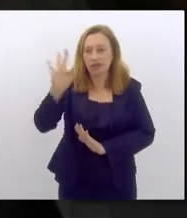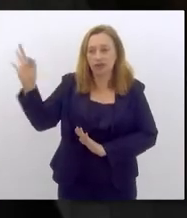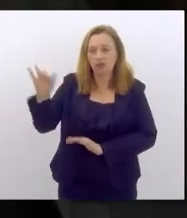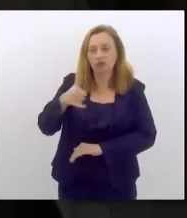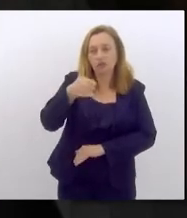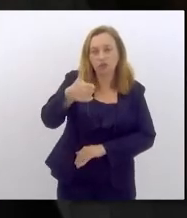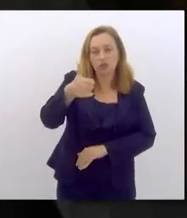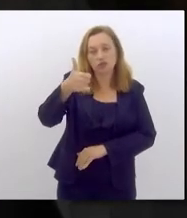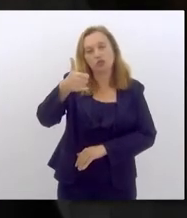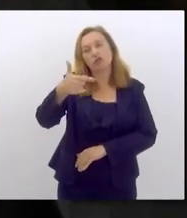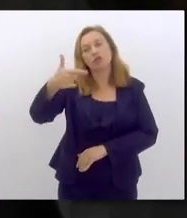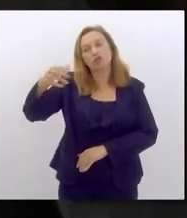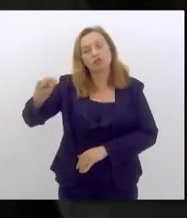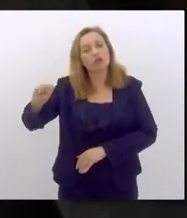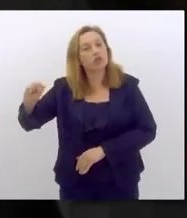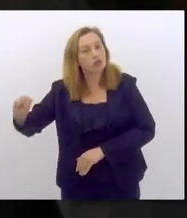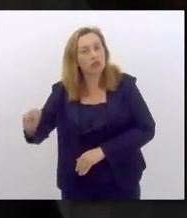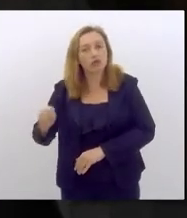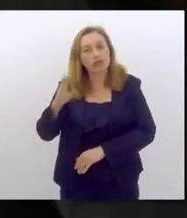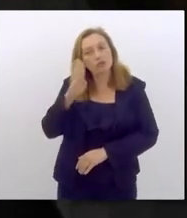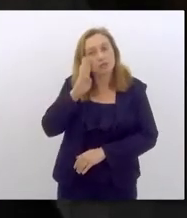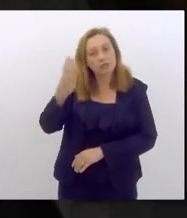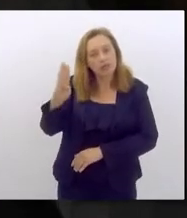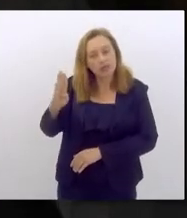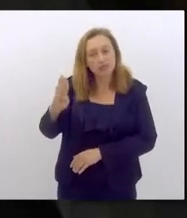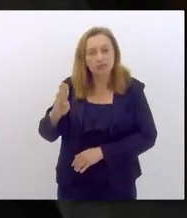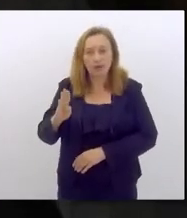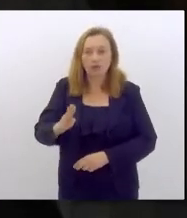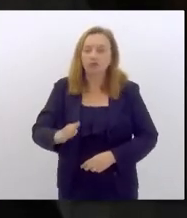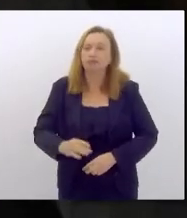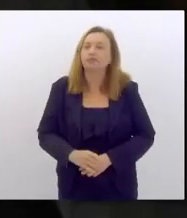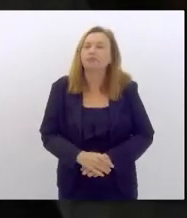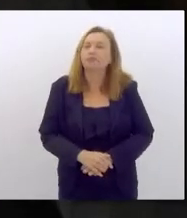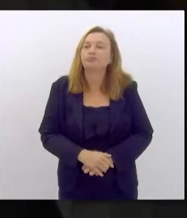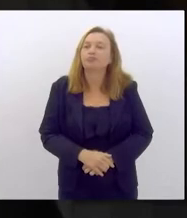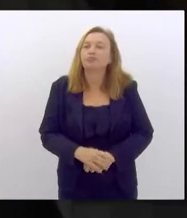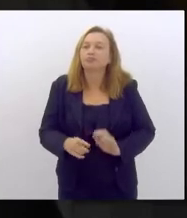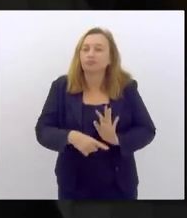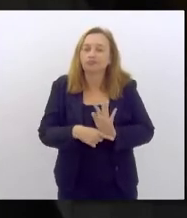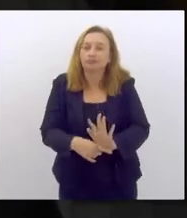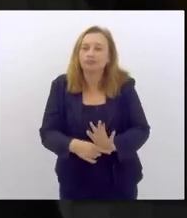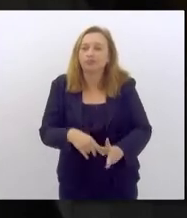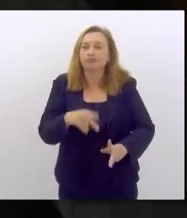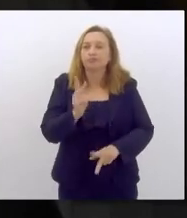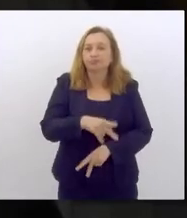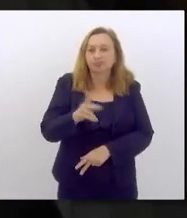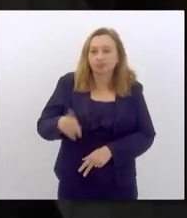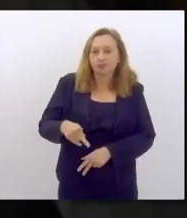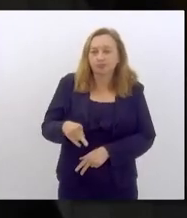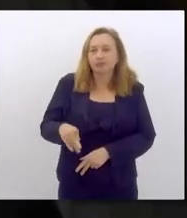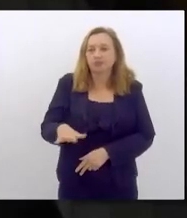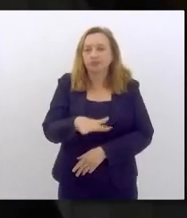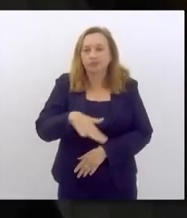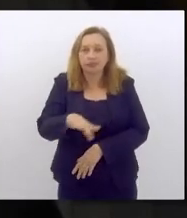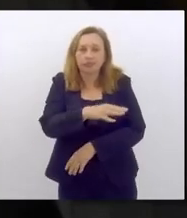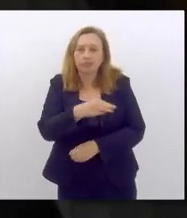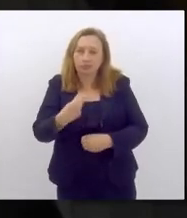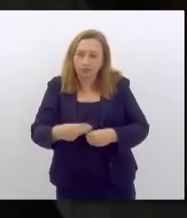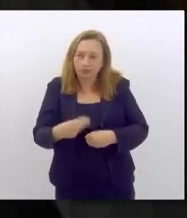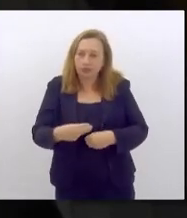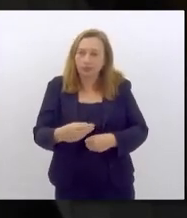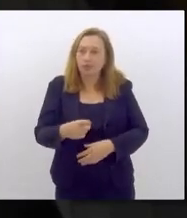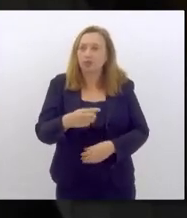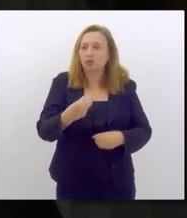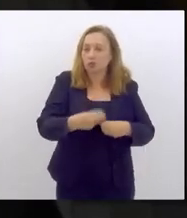que é fundamental para desproletarizar a categoria do Magistério Público nas redes municipais. Então, município que não